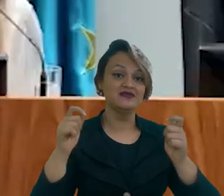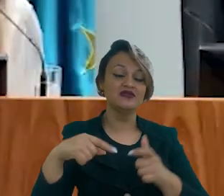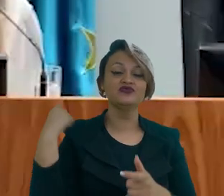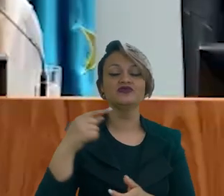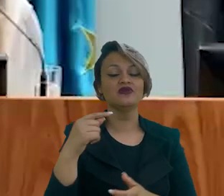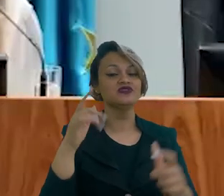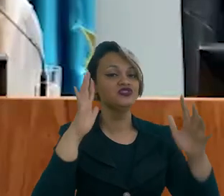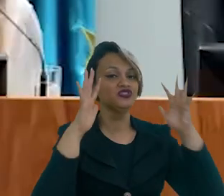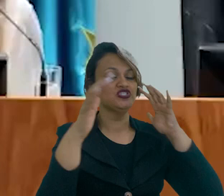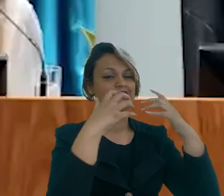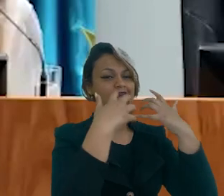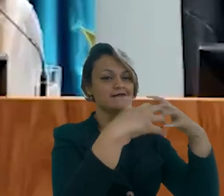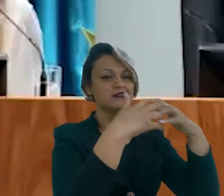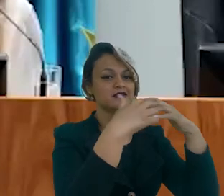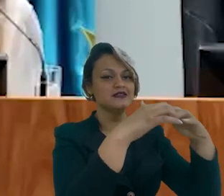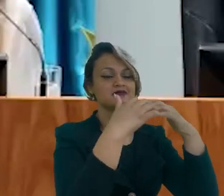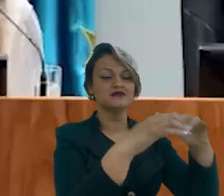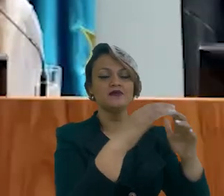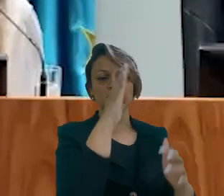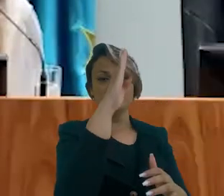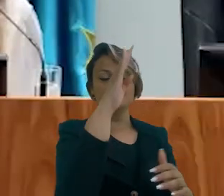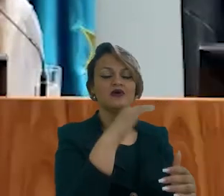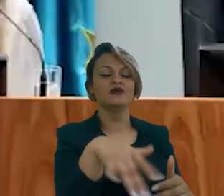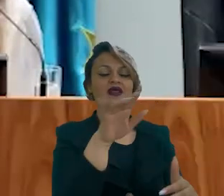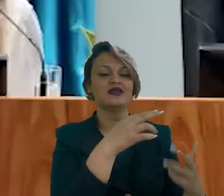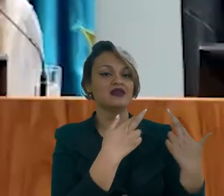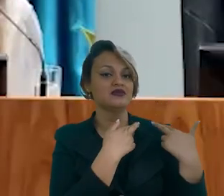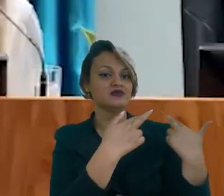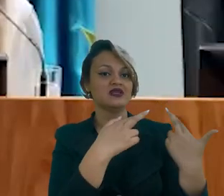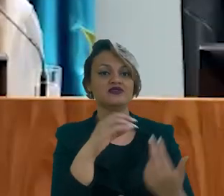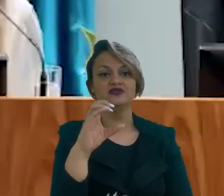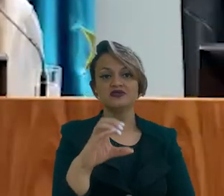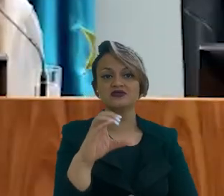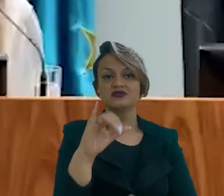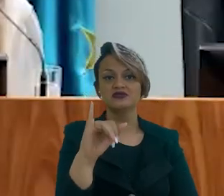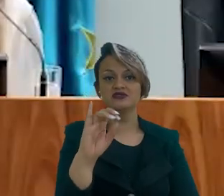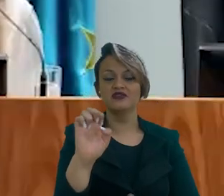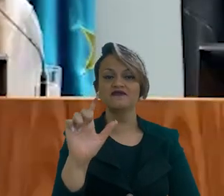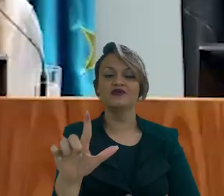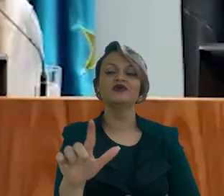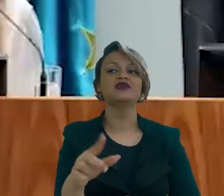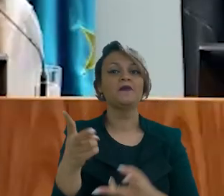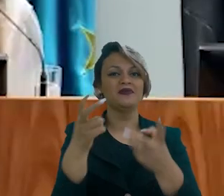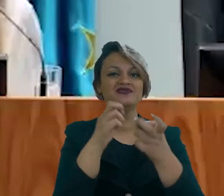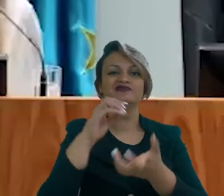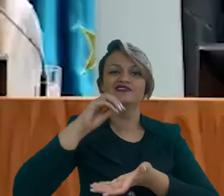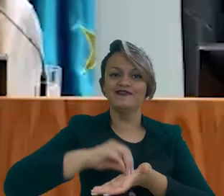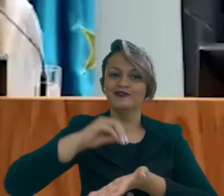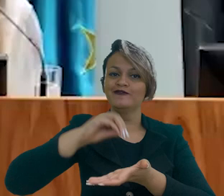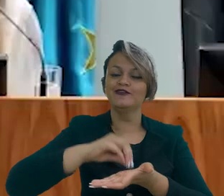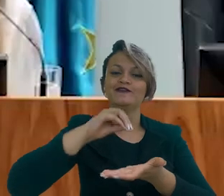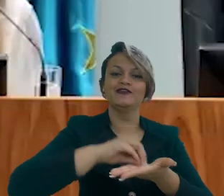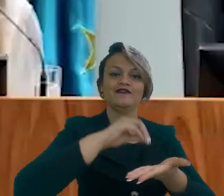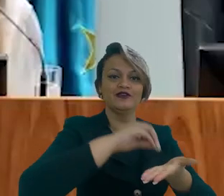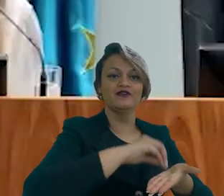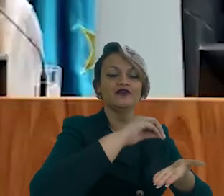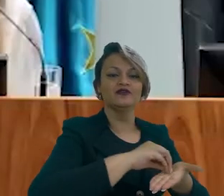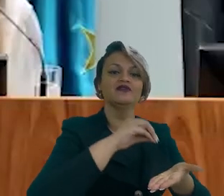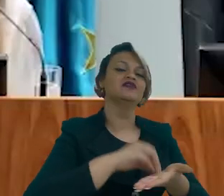realmente essa nossa capacidade de reflexão principalmente tem nos faltado bastante